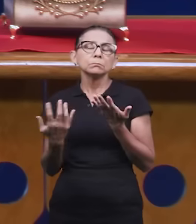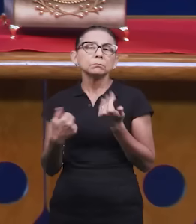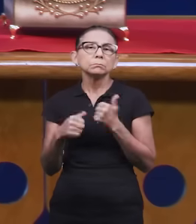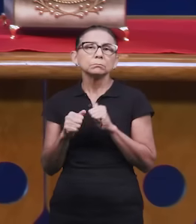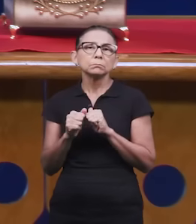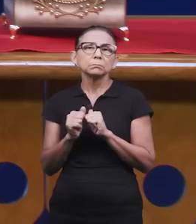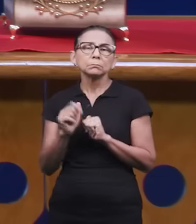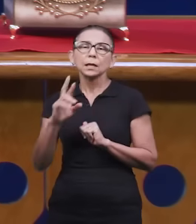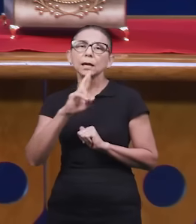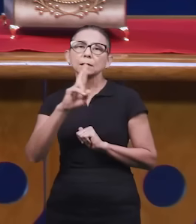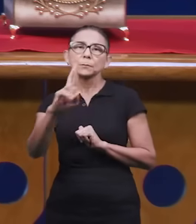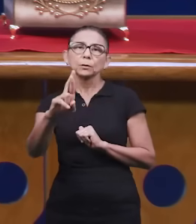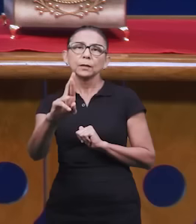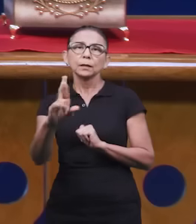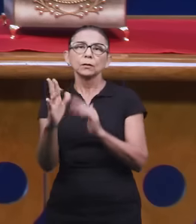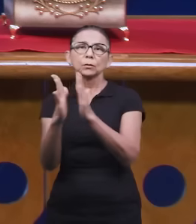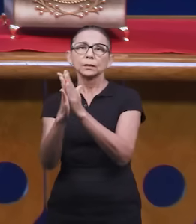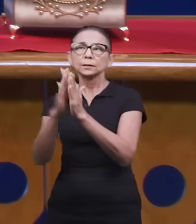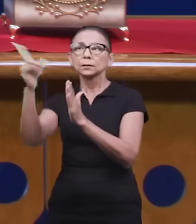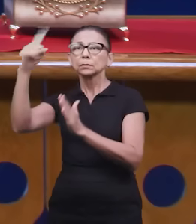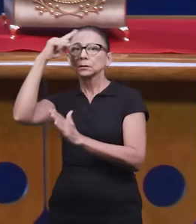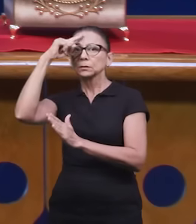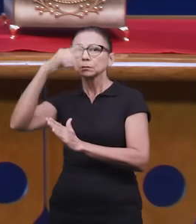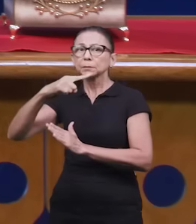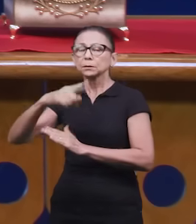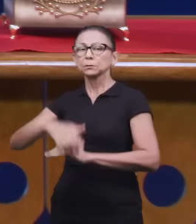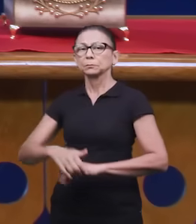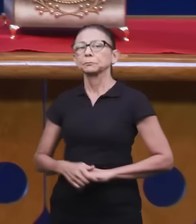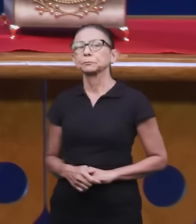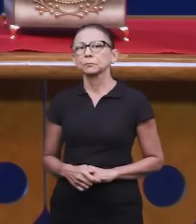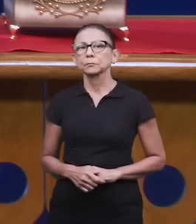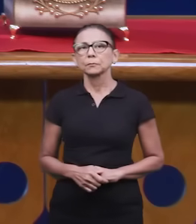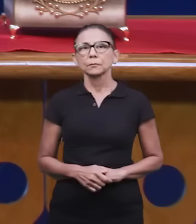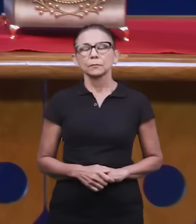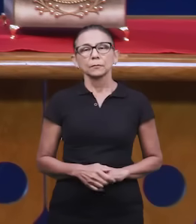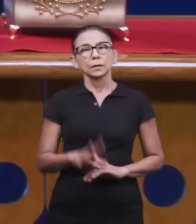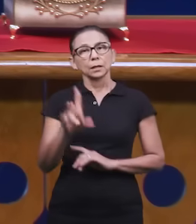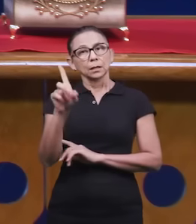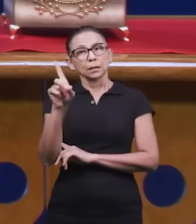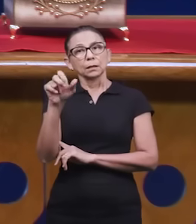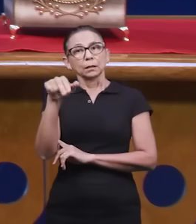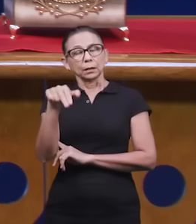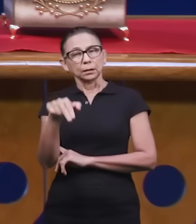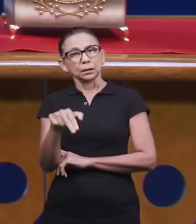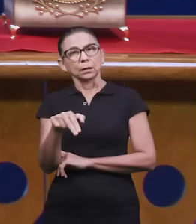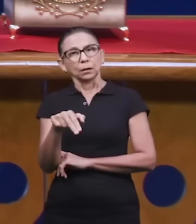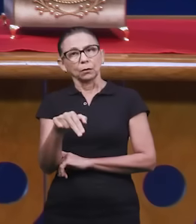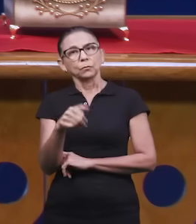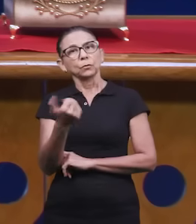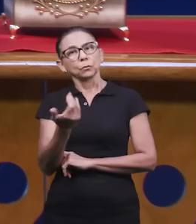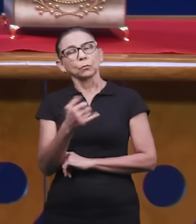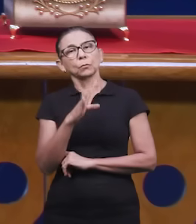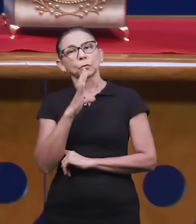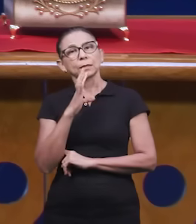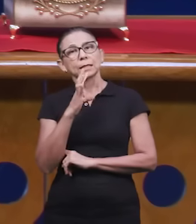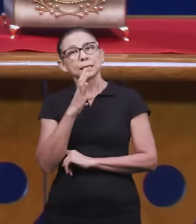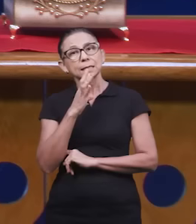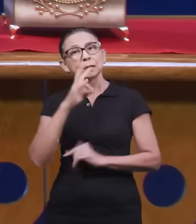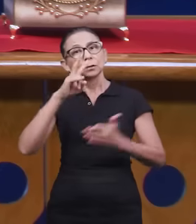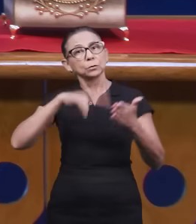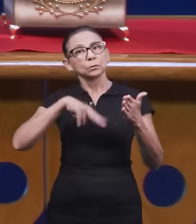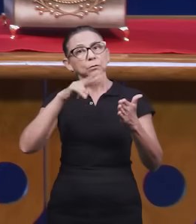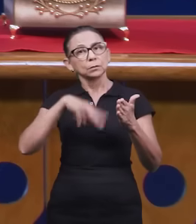E tomou o que Daniel conhecia, ou seja, conhecia segundo a palavra de